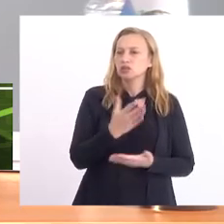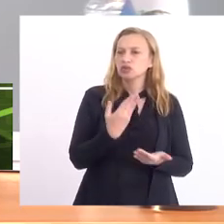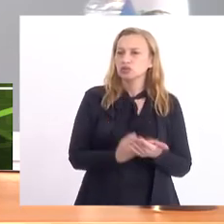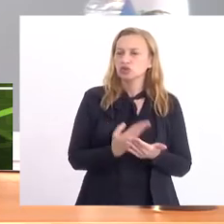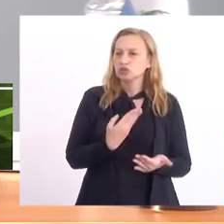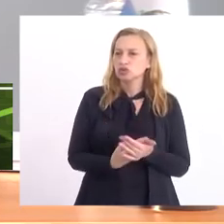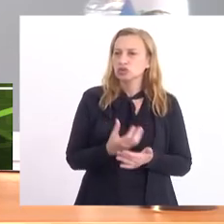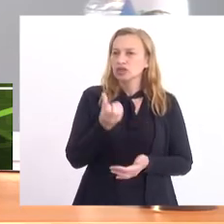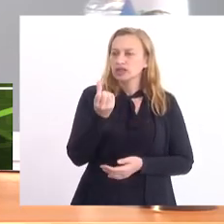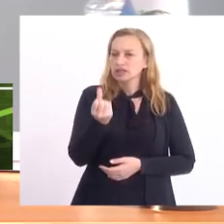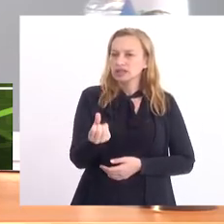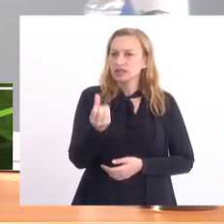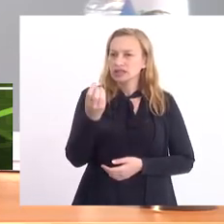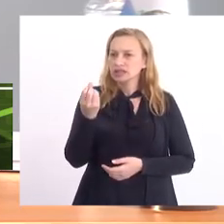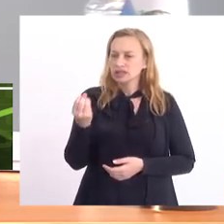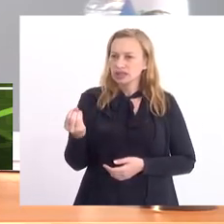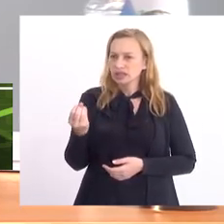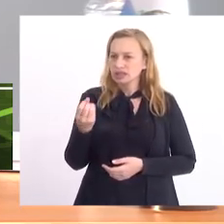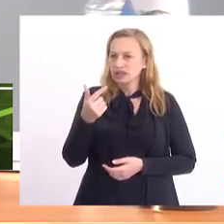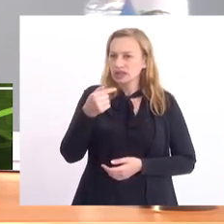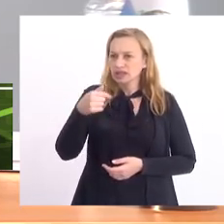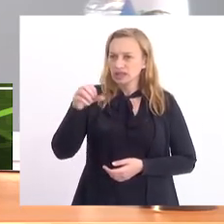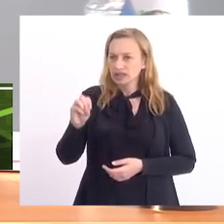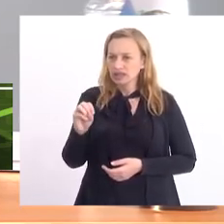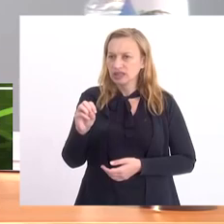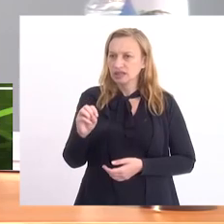são 670 vagas